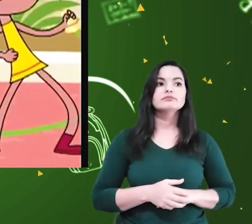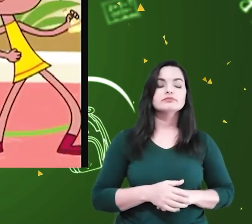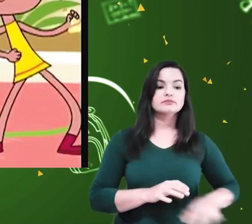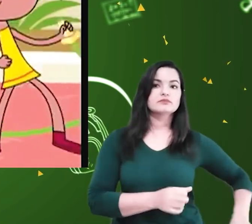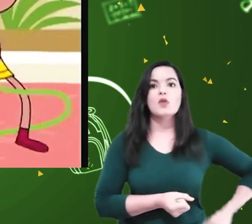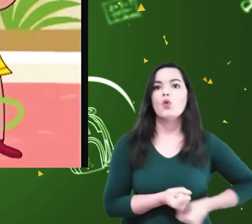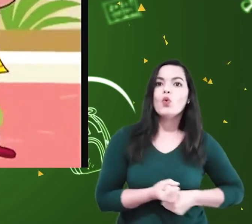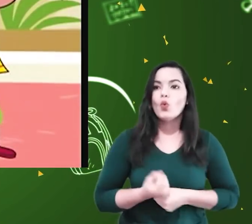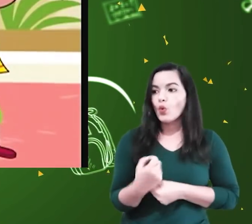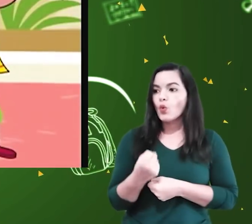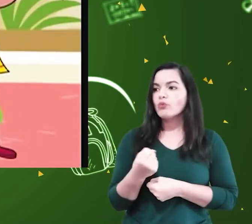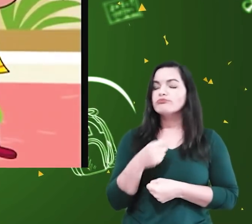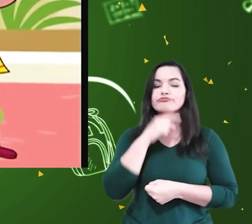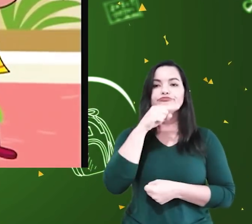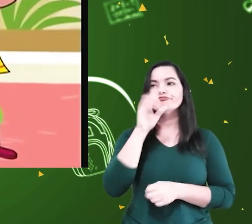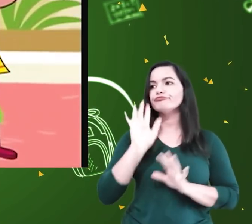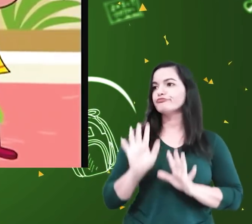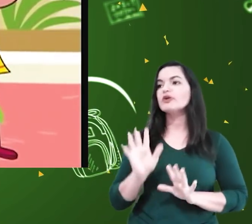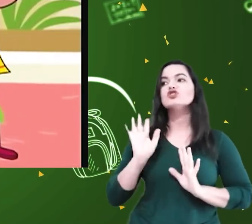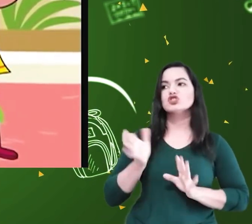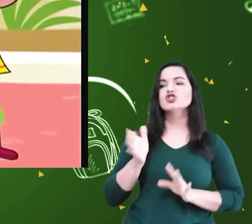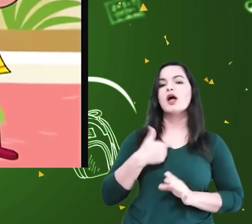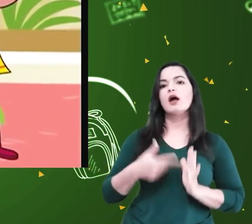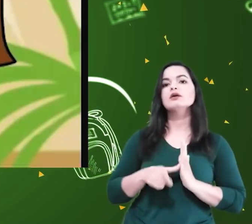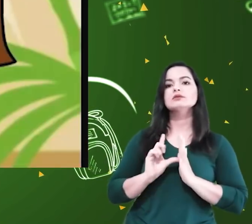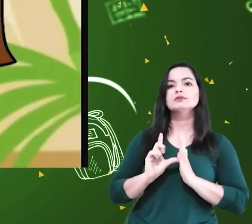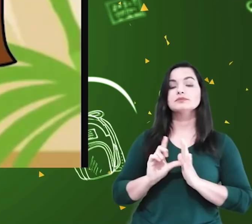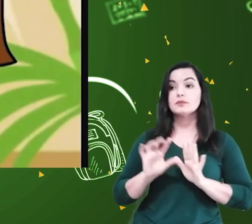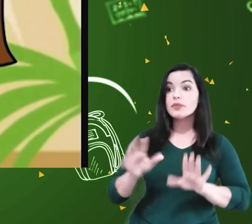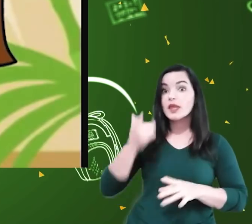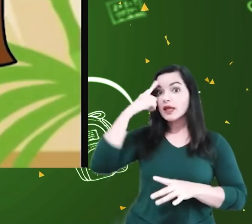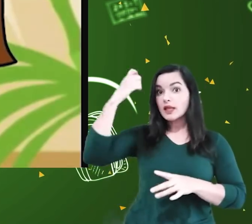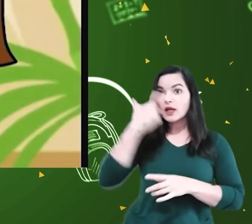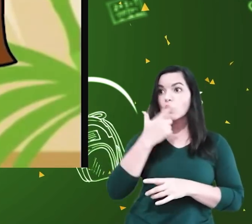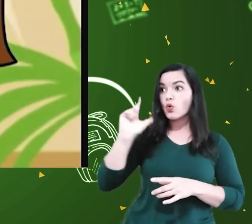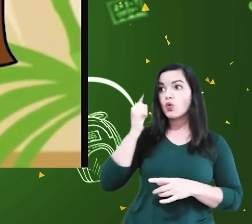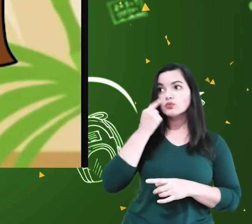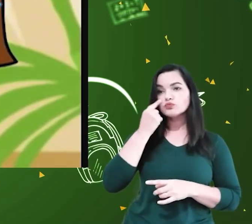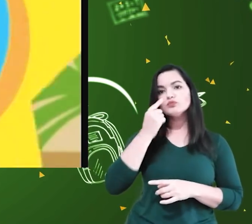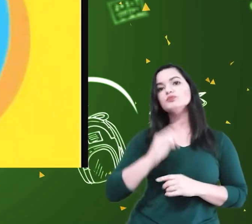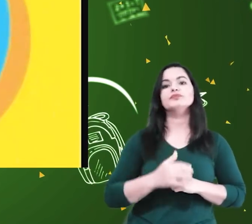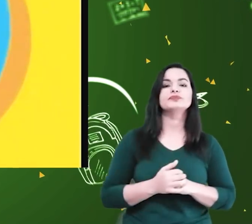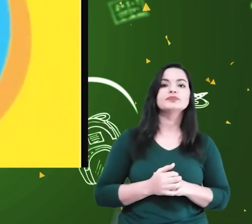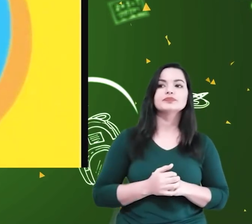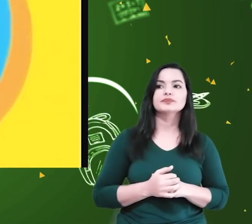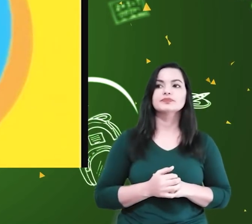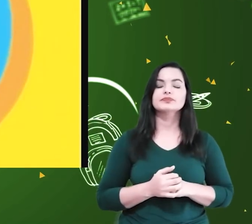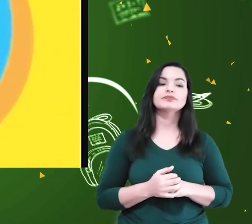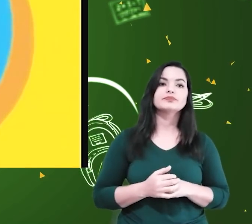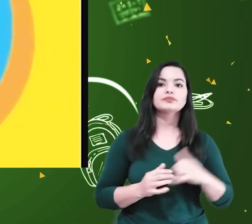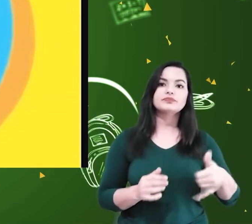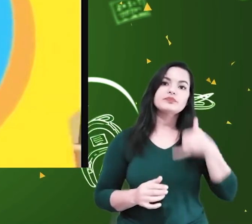Não adianta, isso eu já tentei. Tenho outra ideia. Qual?